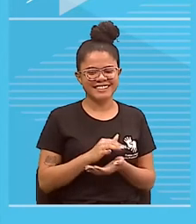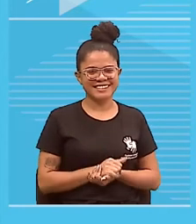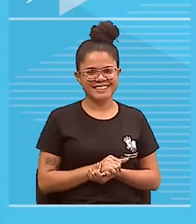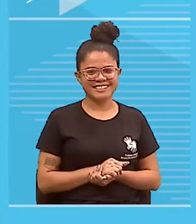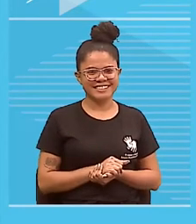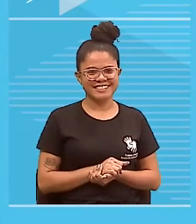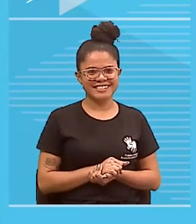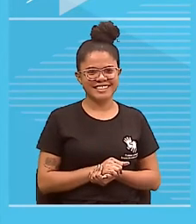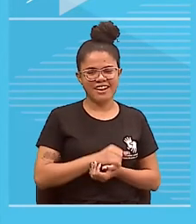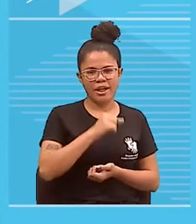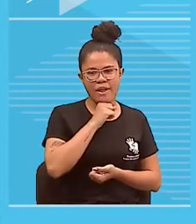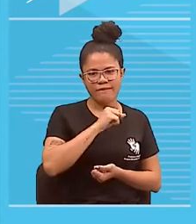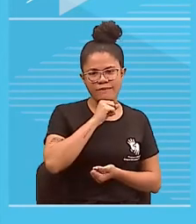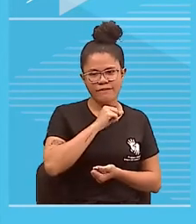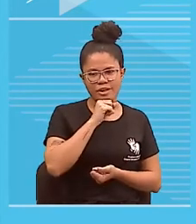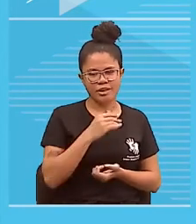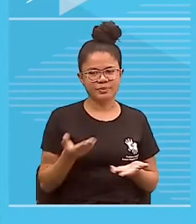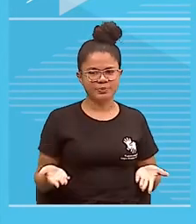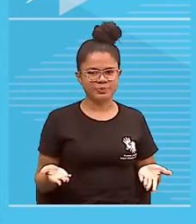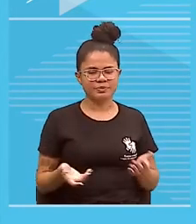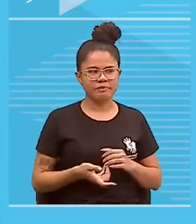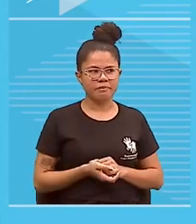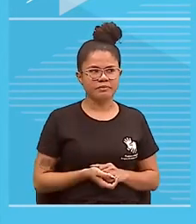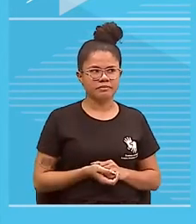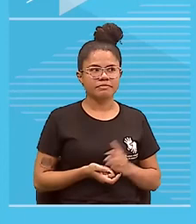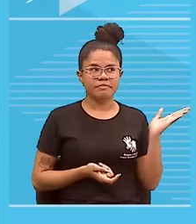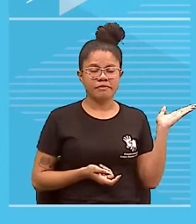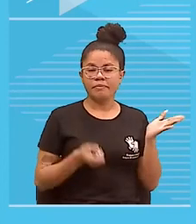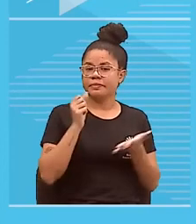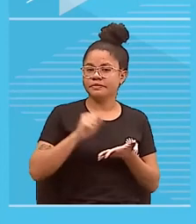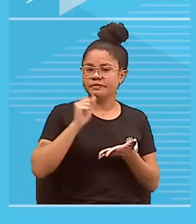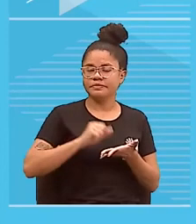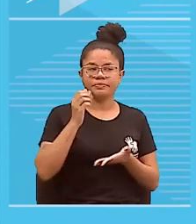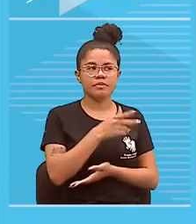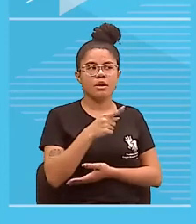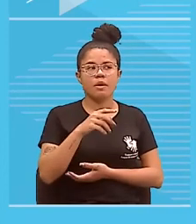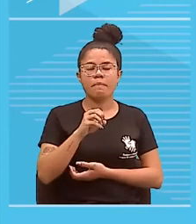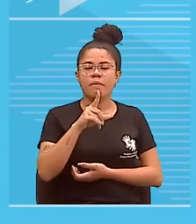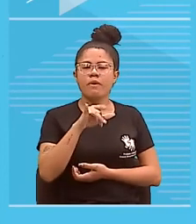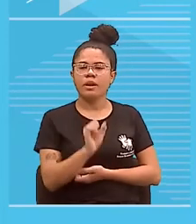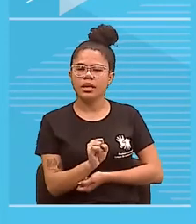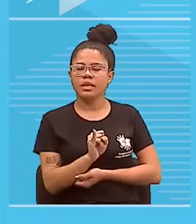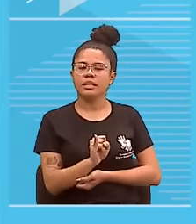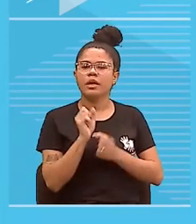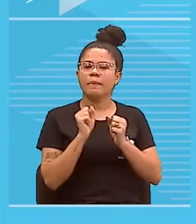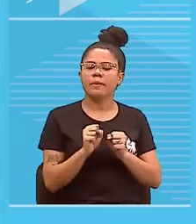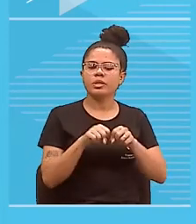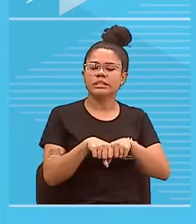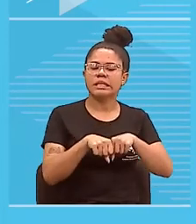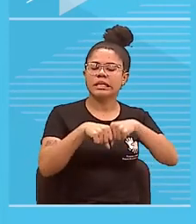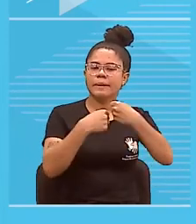ano anote polissacarídios podem ser desde dobrados podem ser